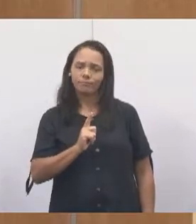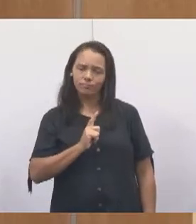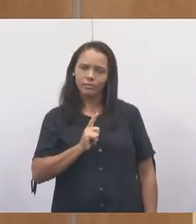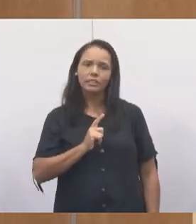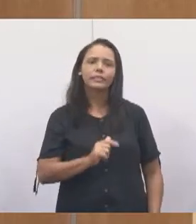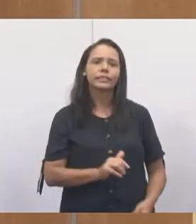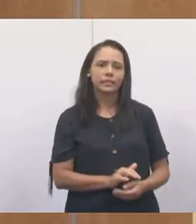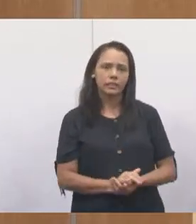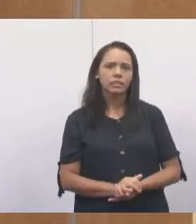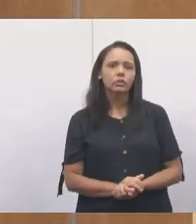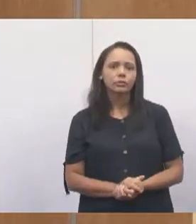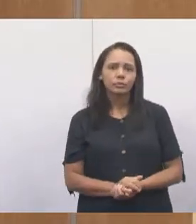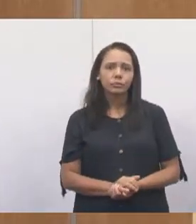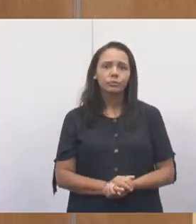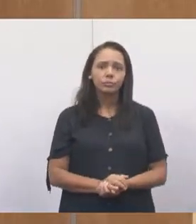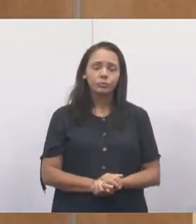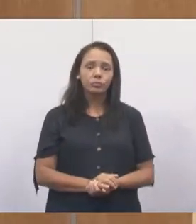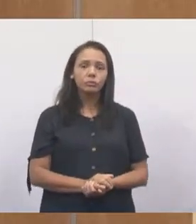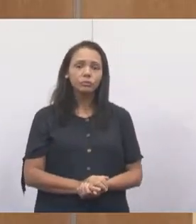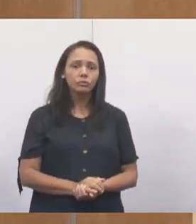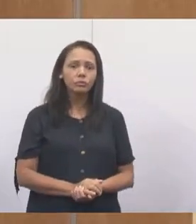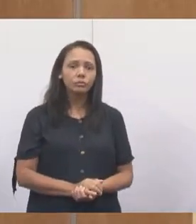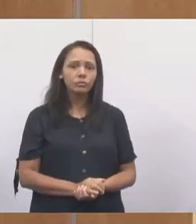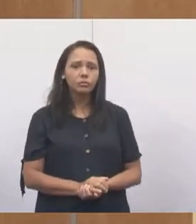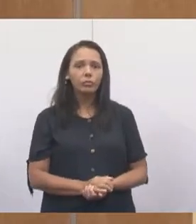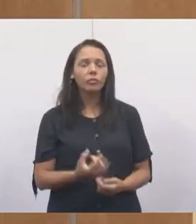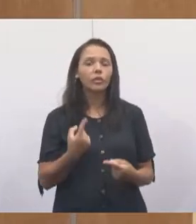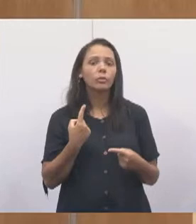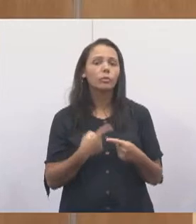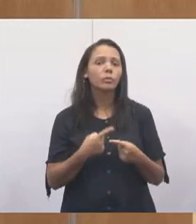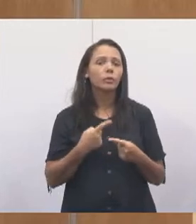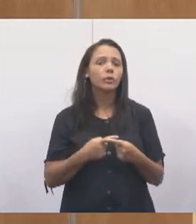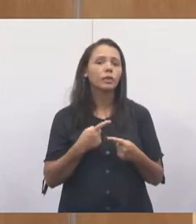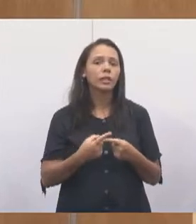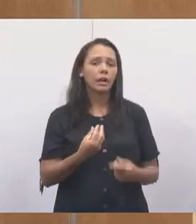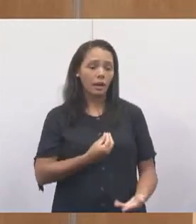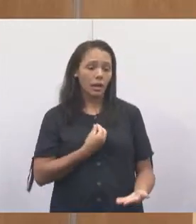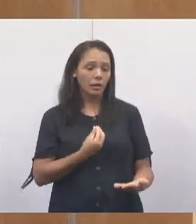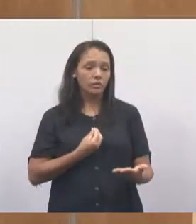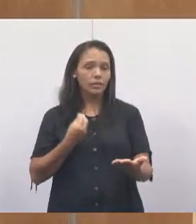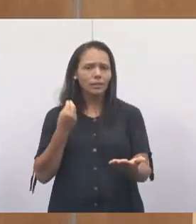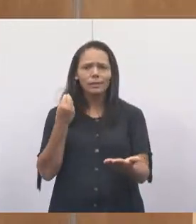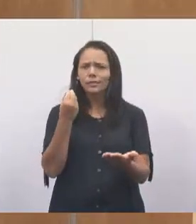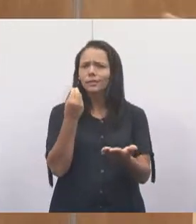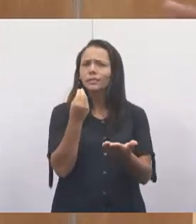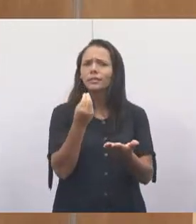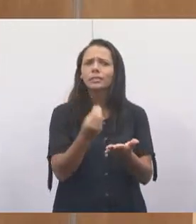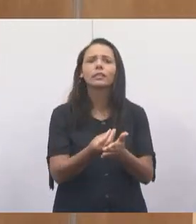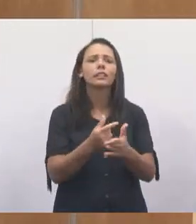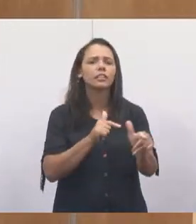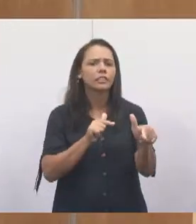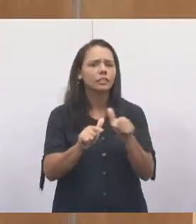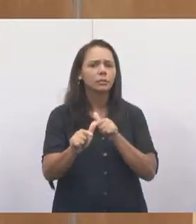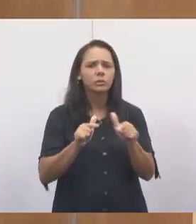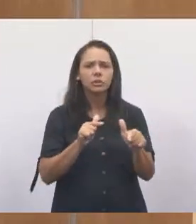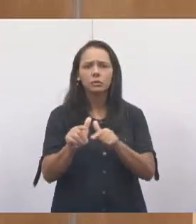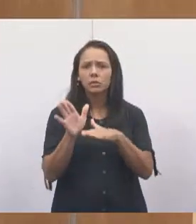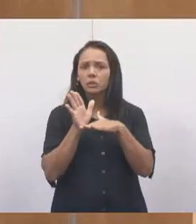de vida em colocar a sua vida à disposição da